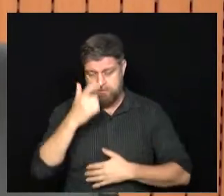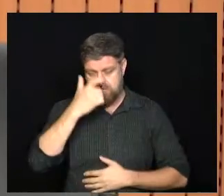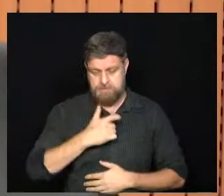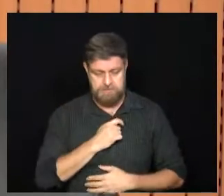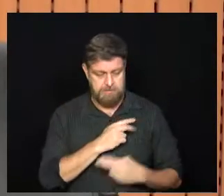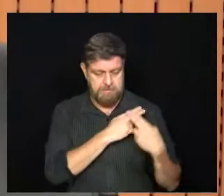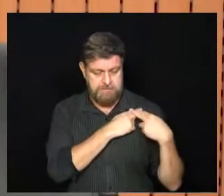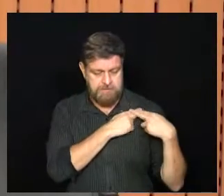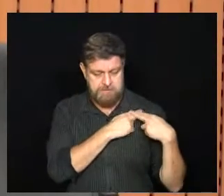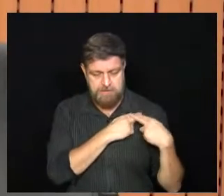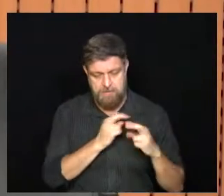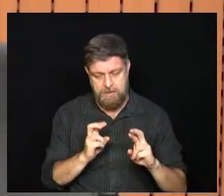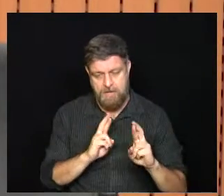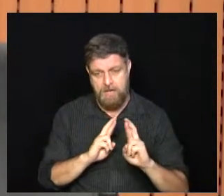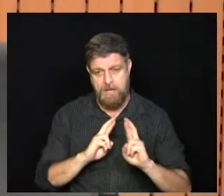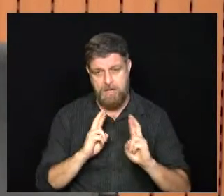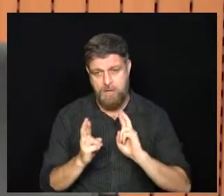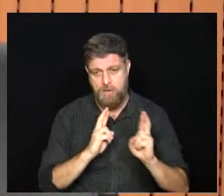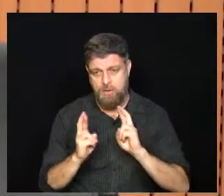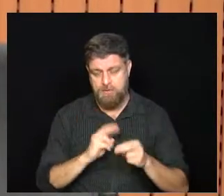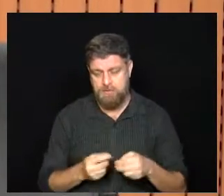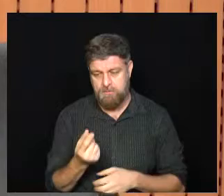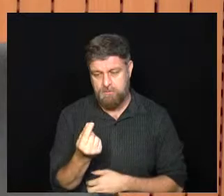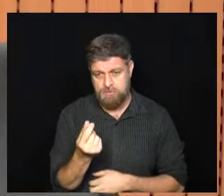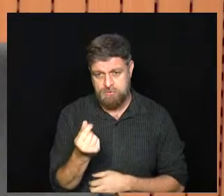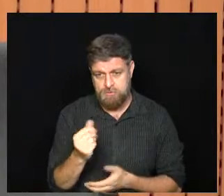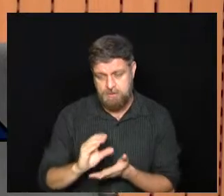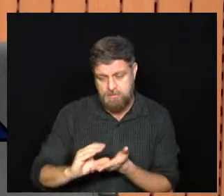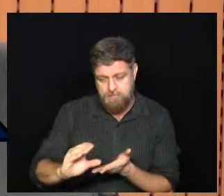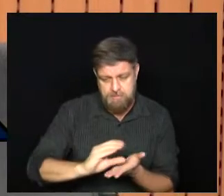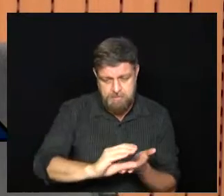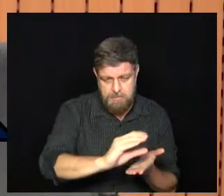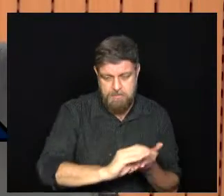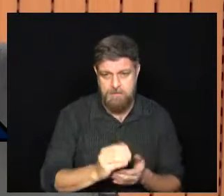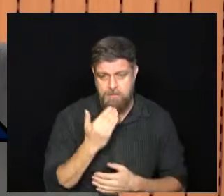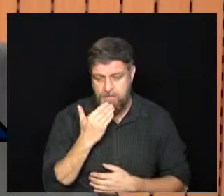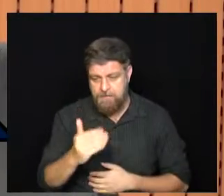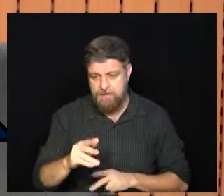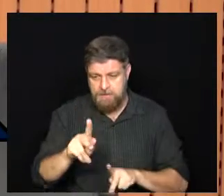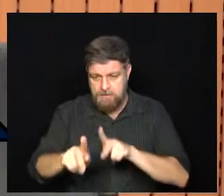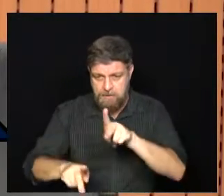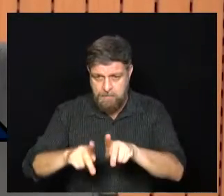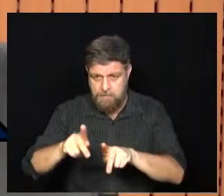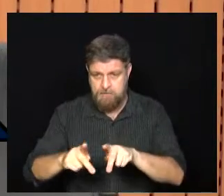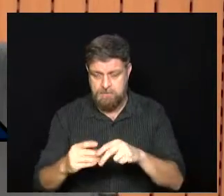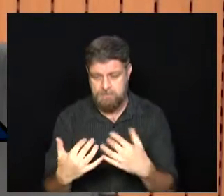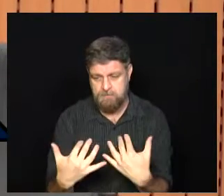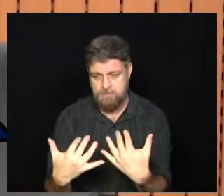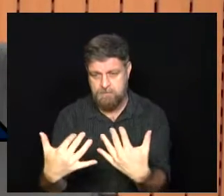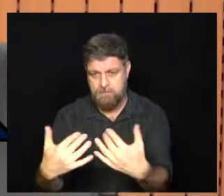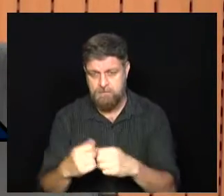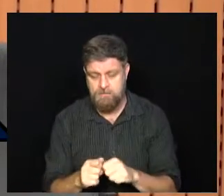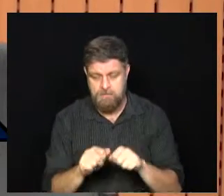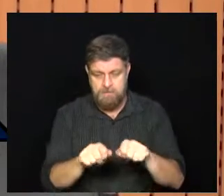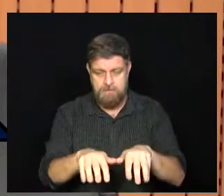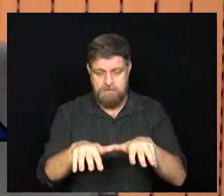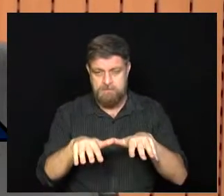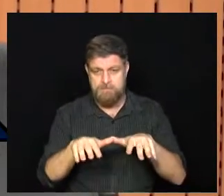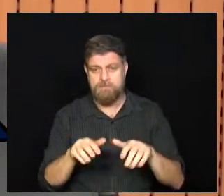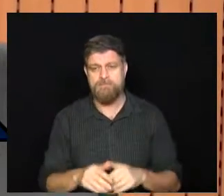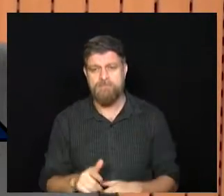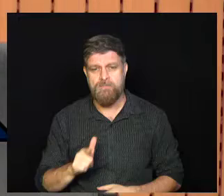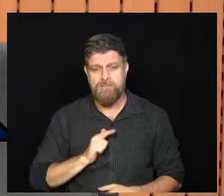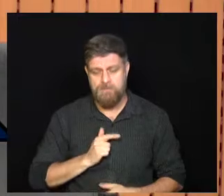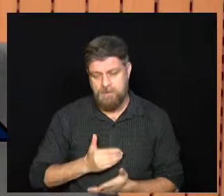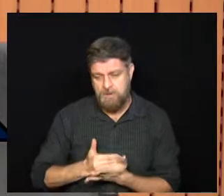Comissão de Finanças e Orçamento na Câmara Municipal de Campinas, convida a população e os vereadores para participarem de audiência pública,